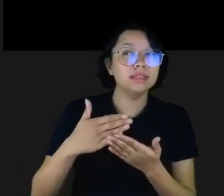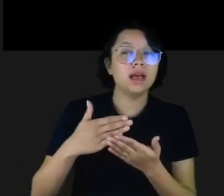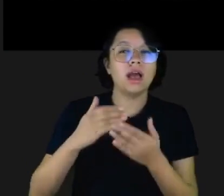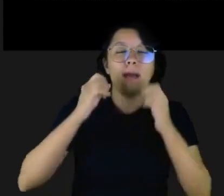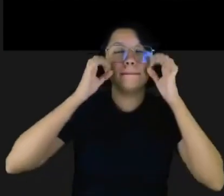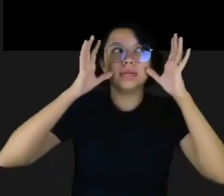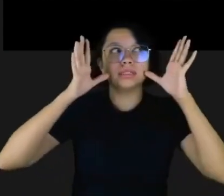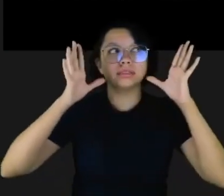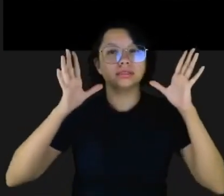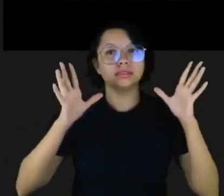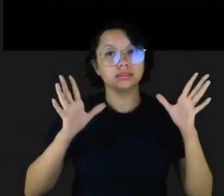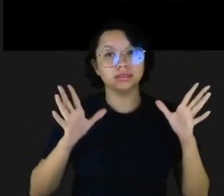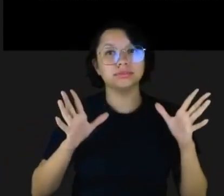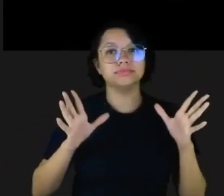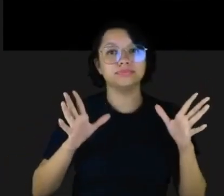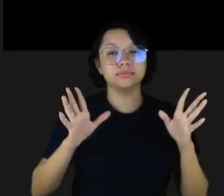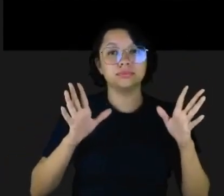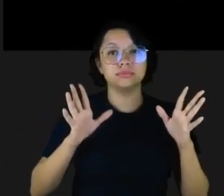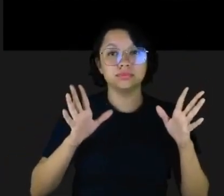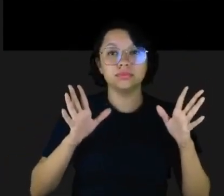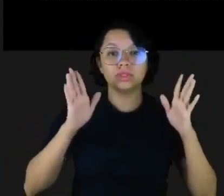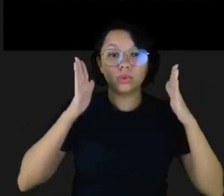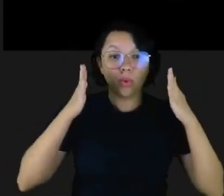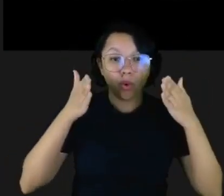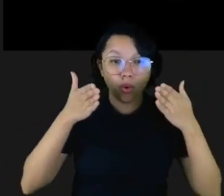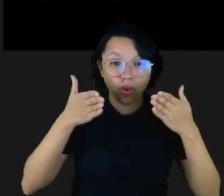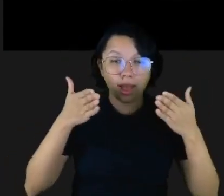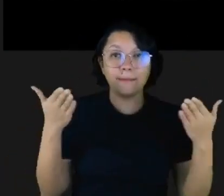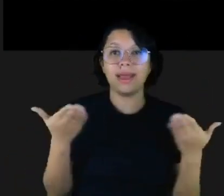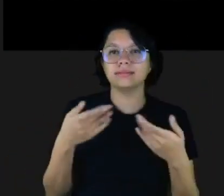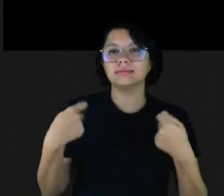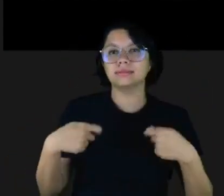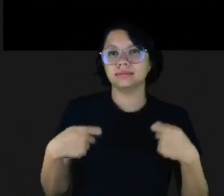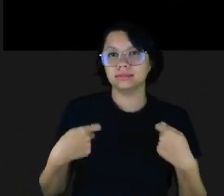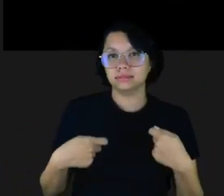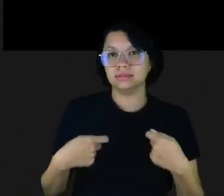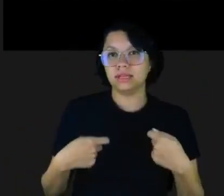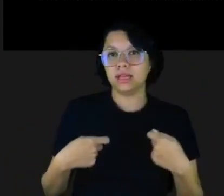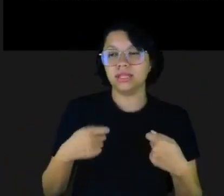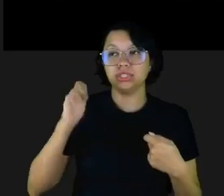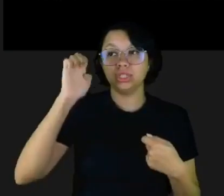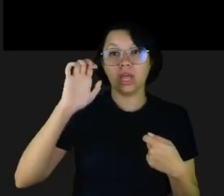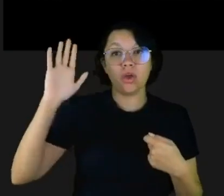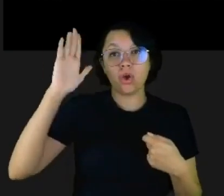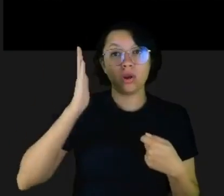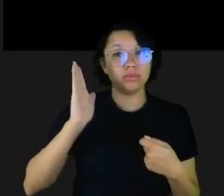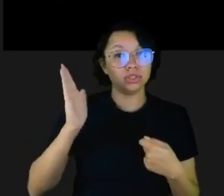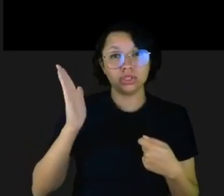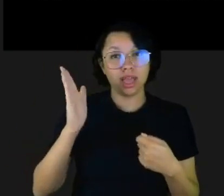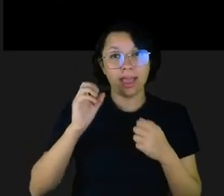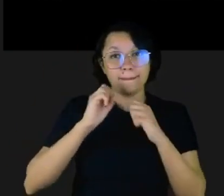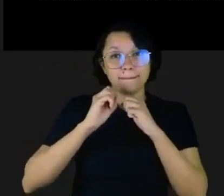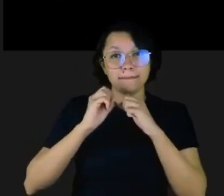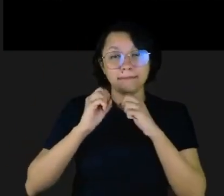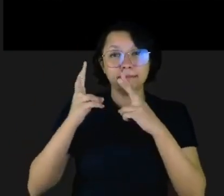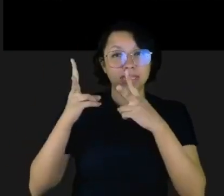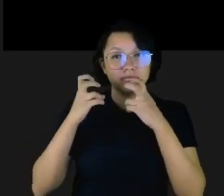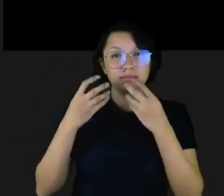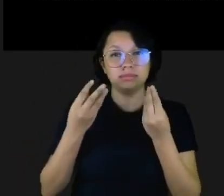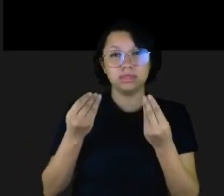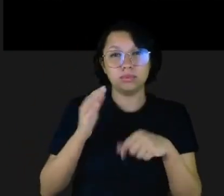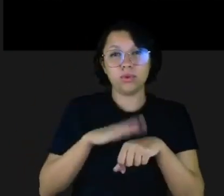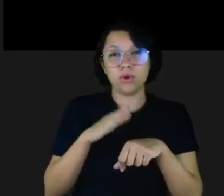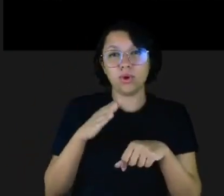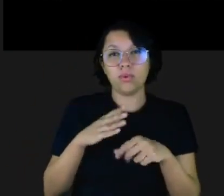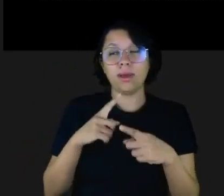e nos orientar para essa necessidade que na Europa já é muito gritante, né? Mas a